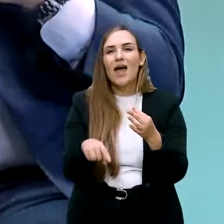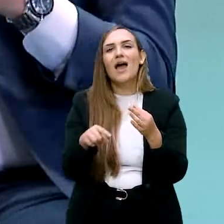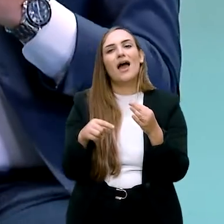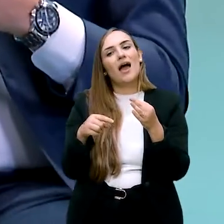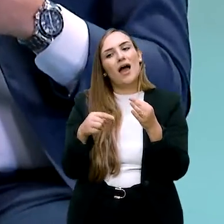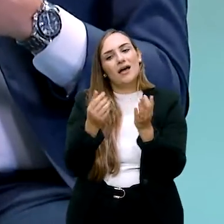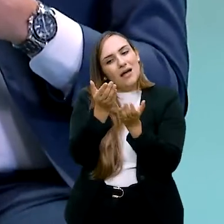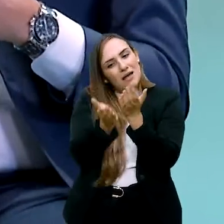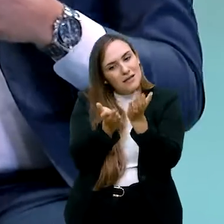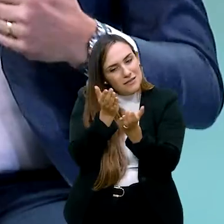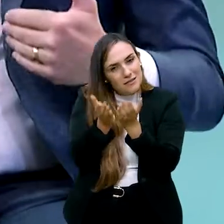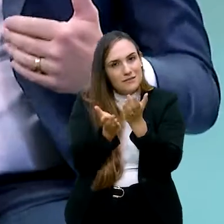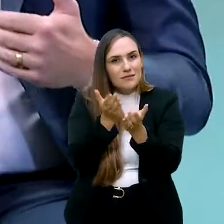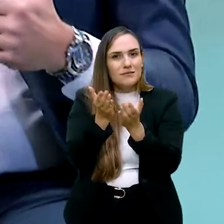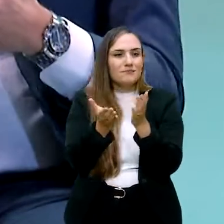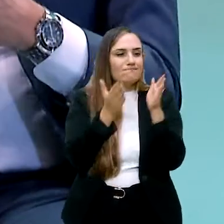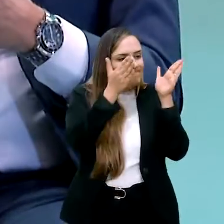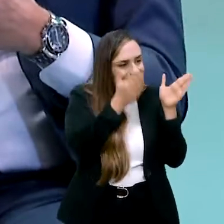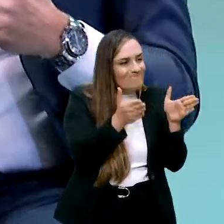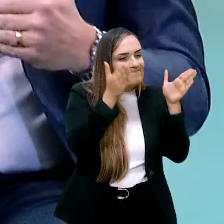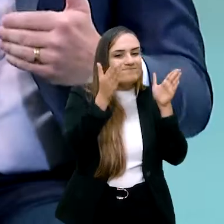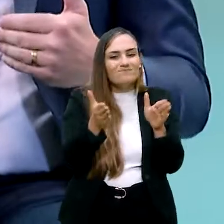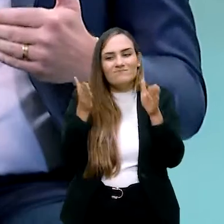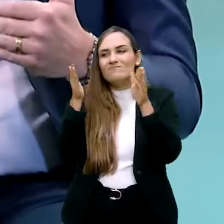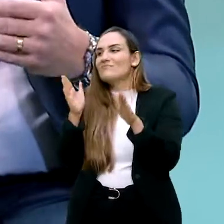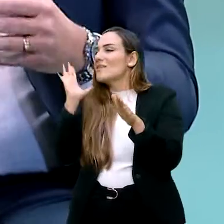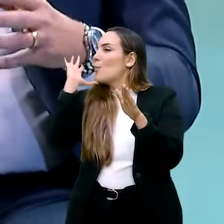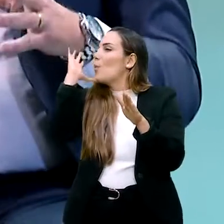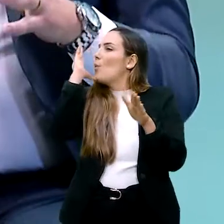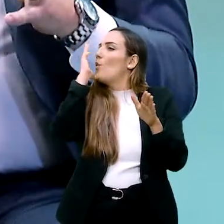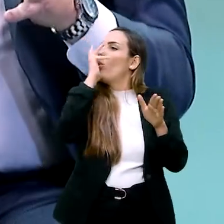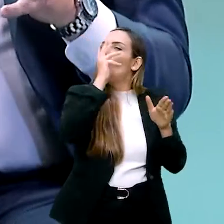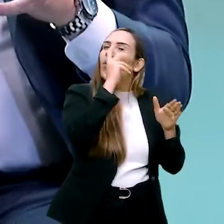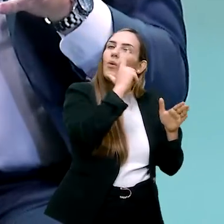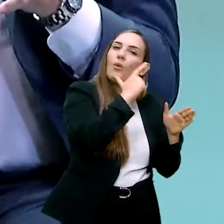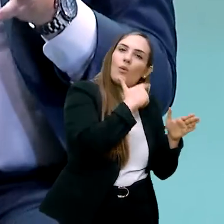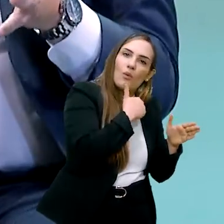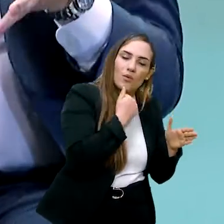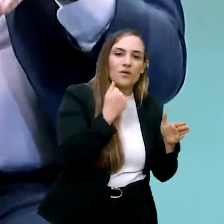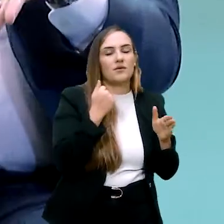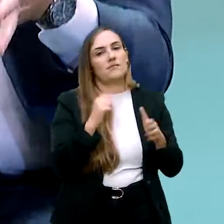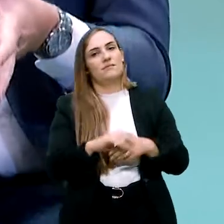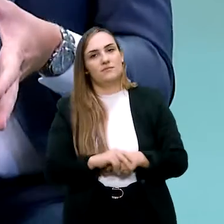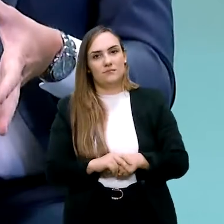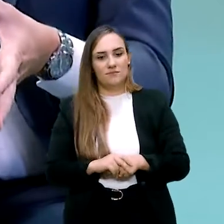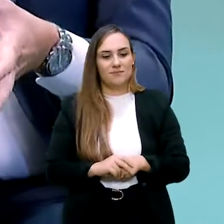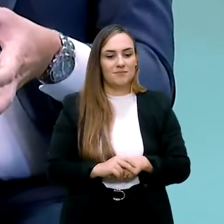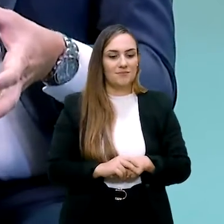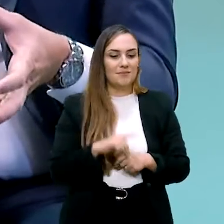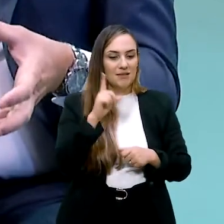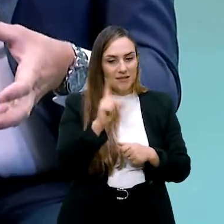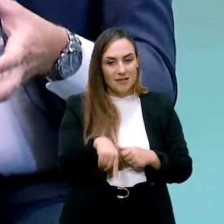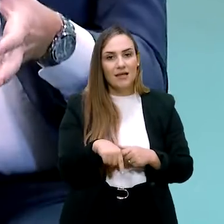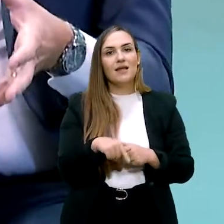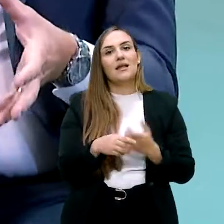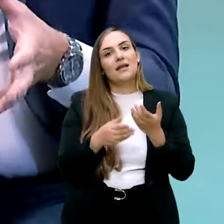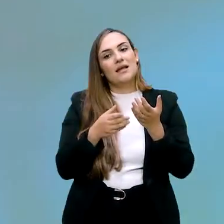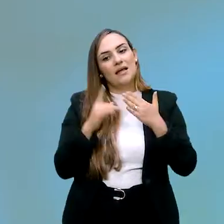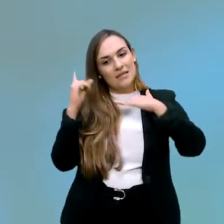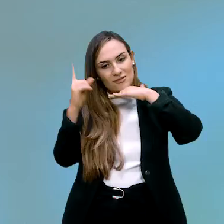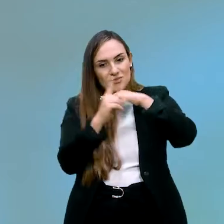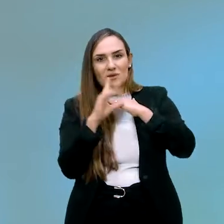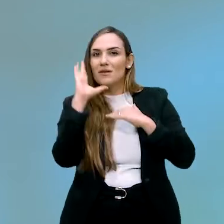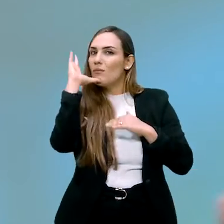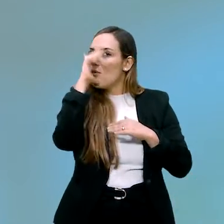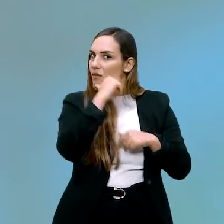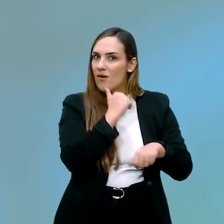terapias, como eu disse, seriadas, com maior tempo de duração, com maior tempo de duração da terapia diária.